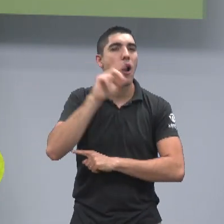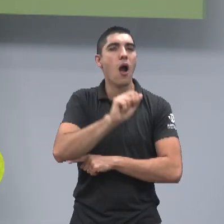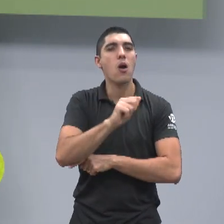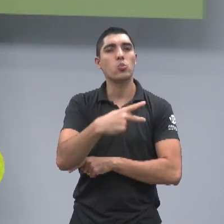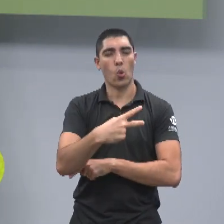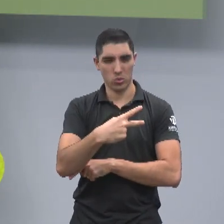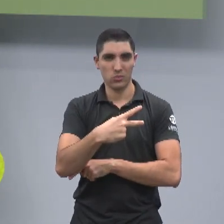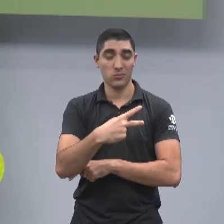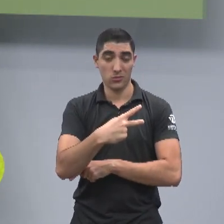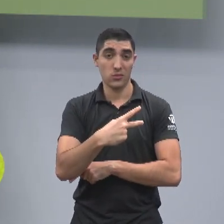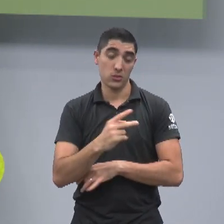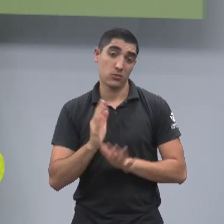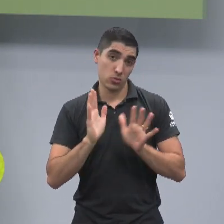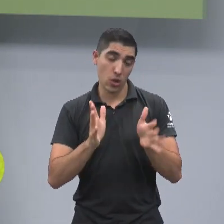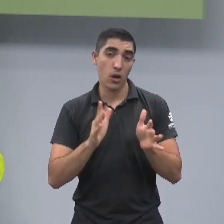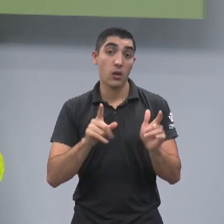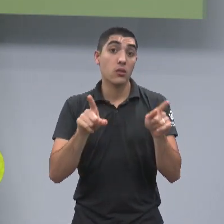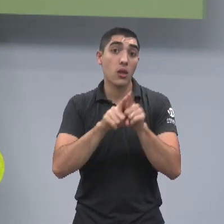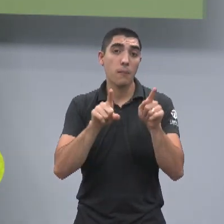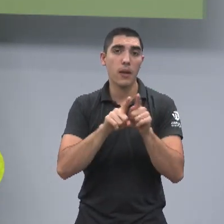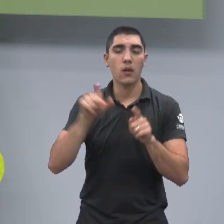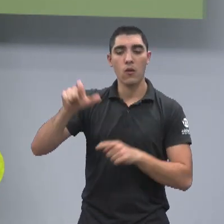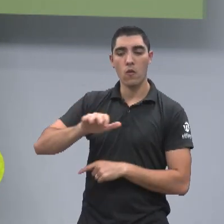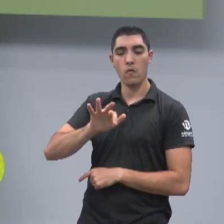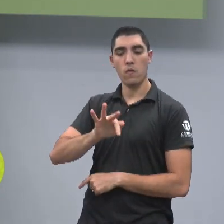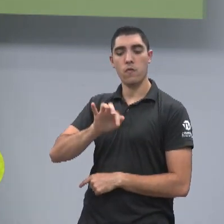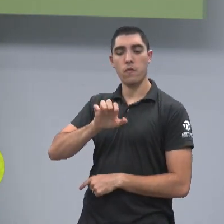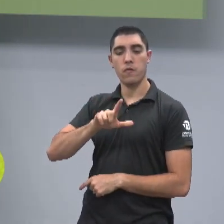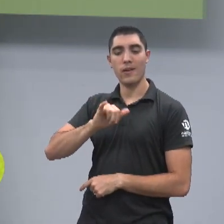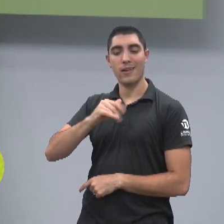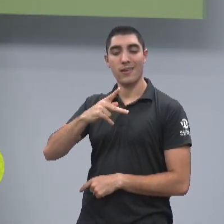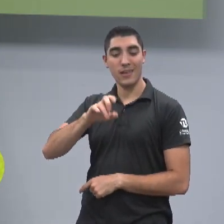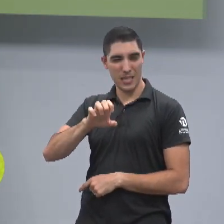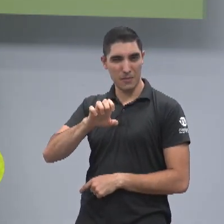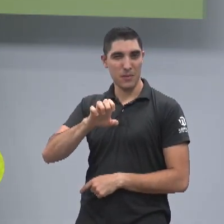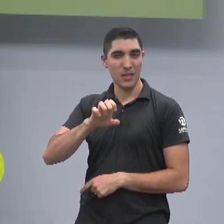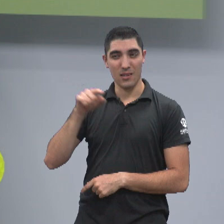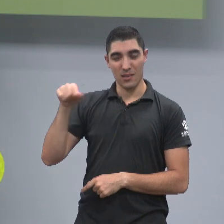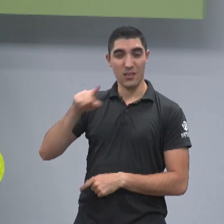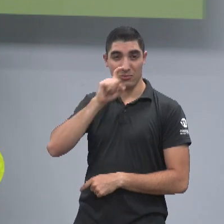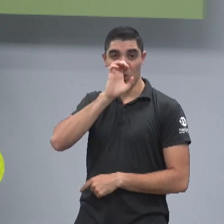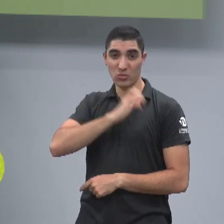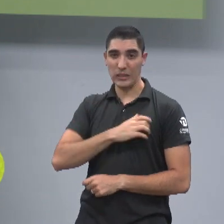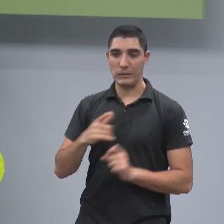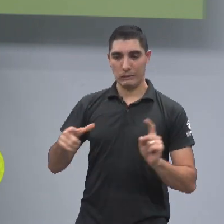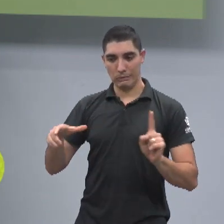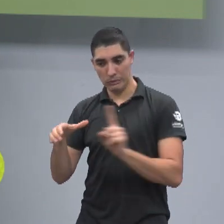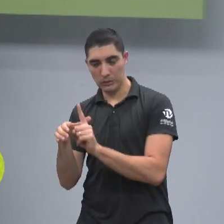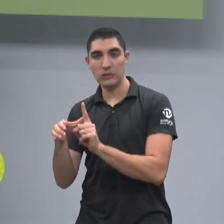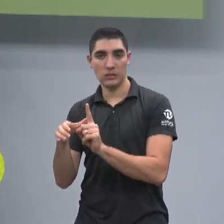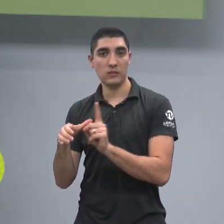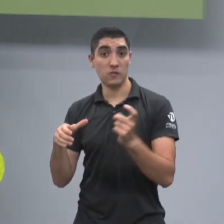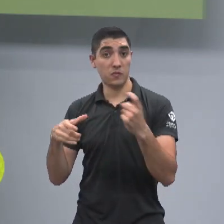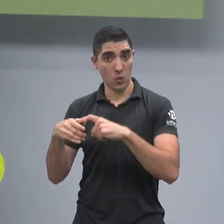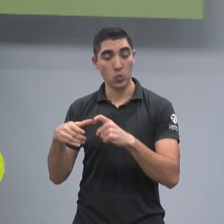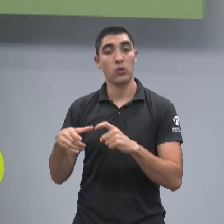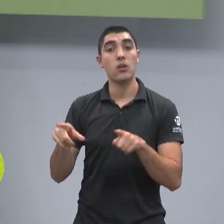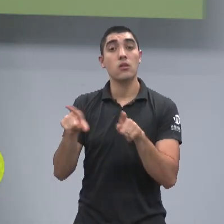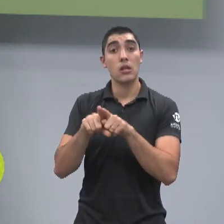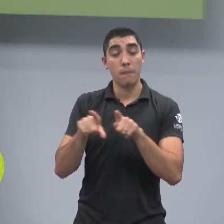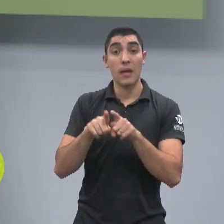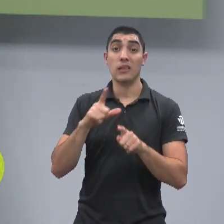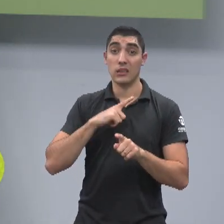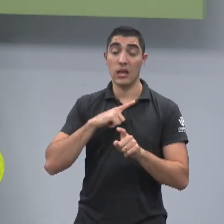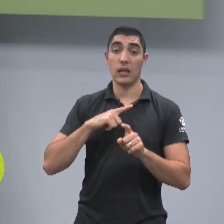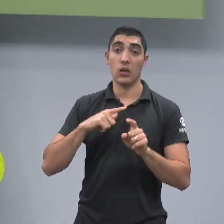a volta do Felipe, né? O Felipe Borges, que é lateral esquerdo, que é a principal peça do time. Tem 2 jogadores muito bons na frente.